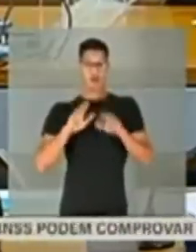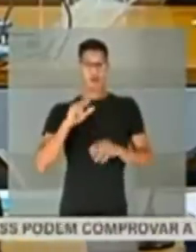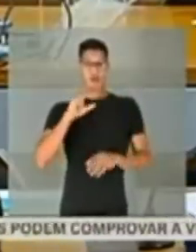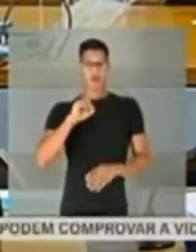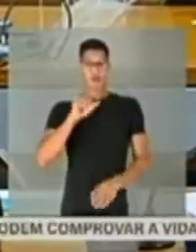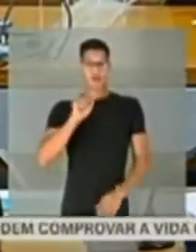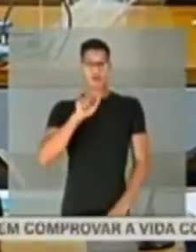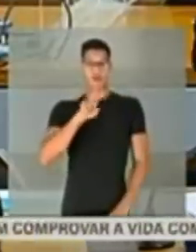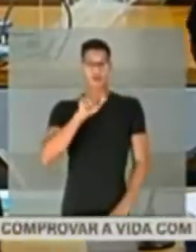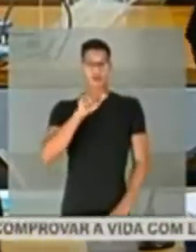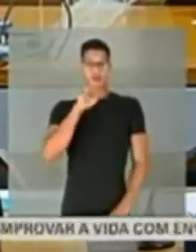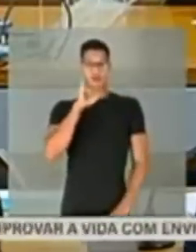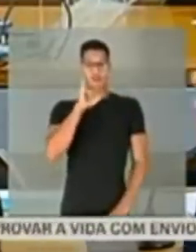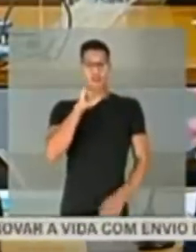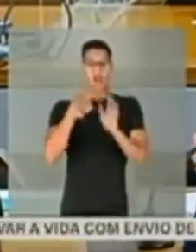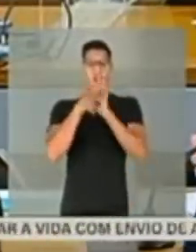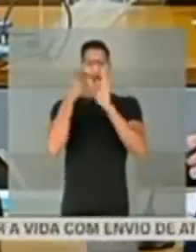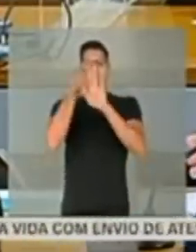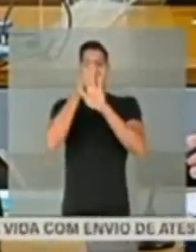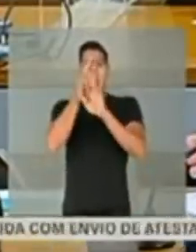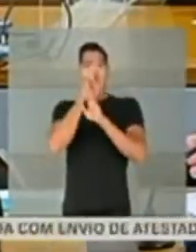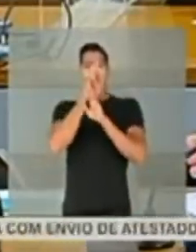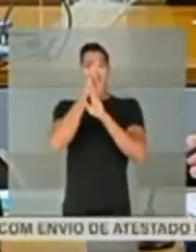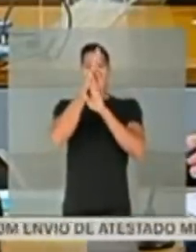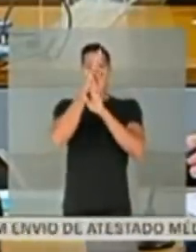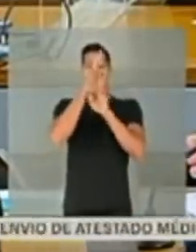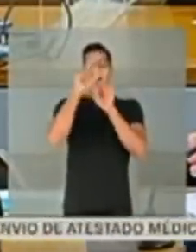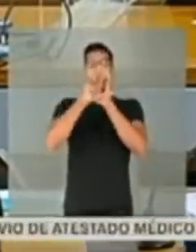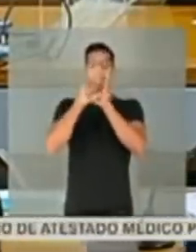Davate e as suas representações legais.